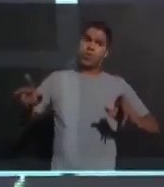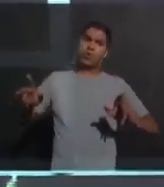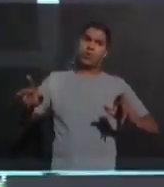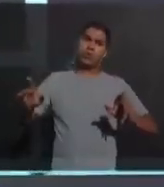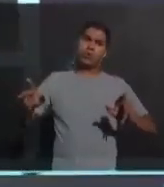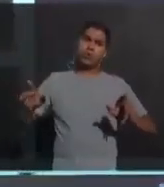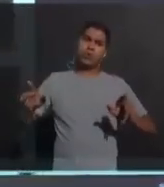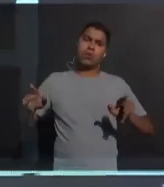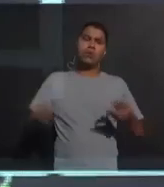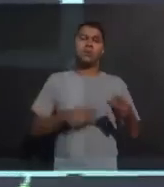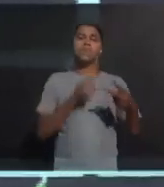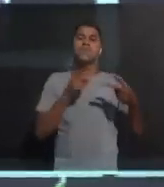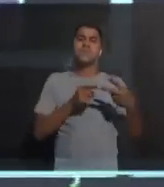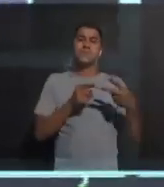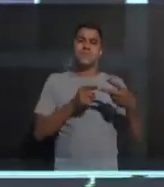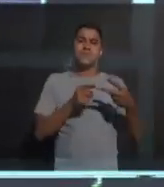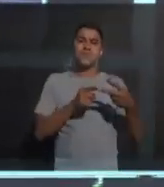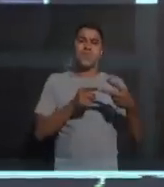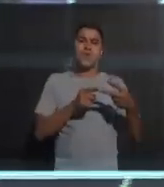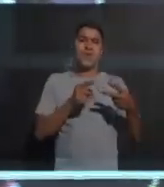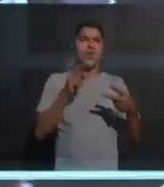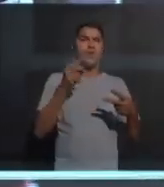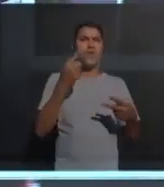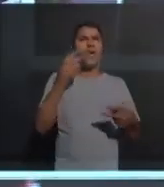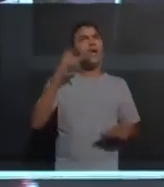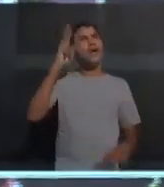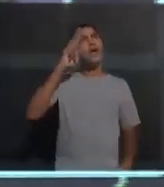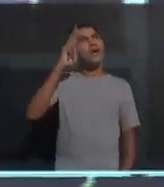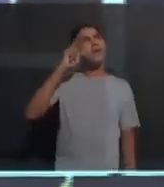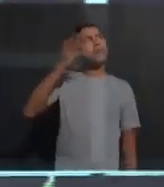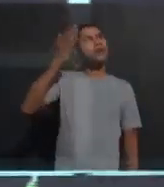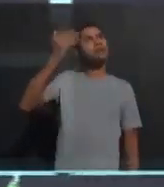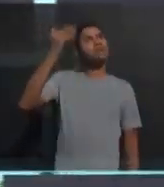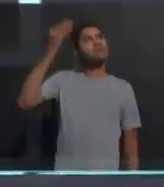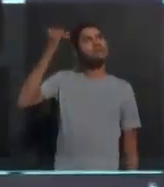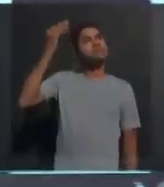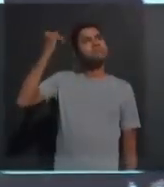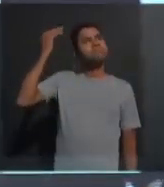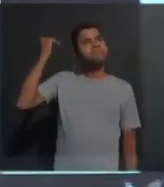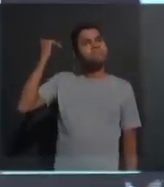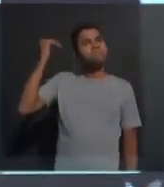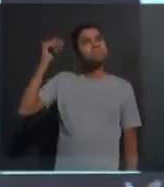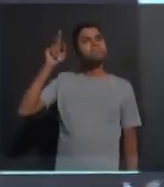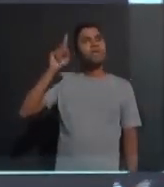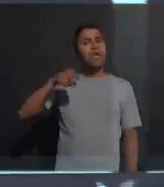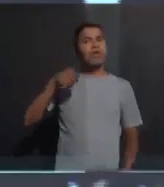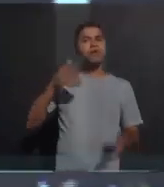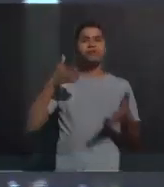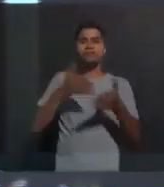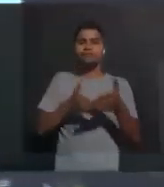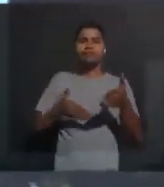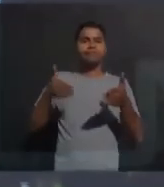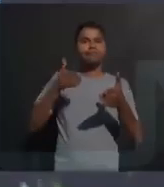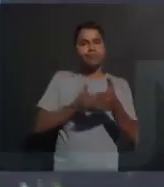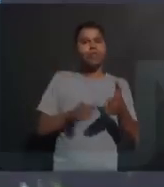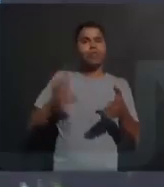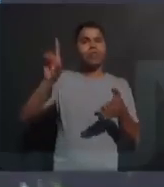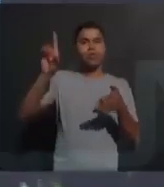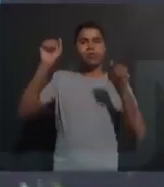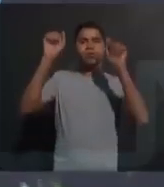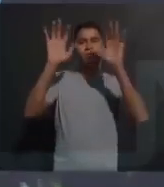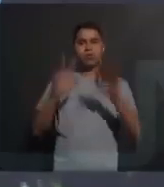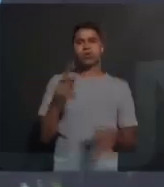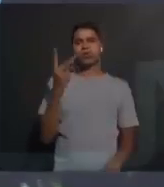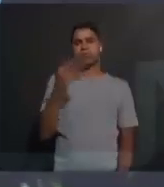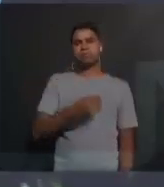cumprir a segunda coisa é olhar para o passado e olhar para o passado é uma coisa terrível que impede o agir de deus nas nossas